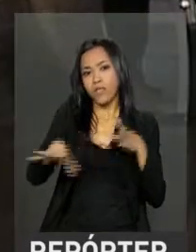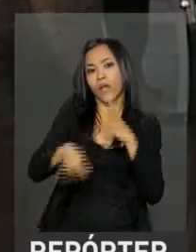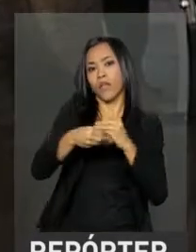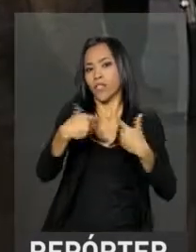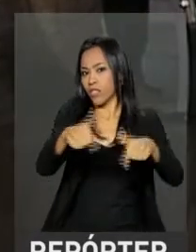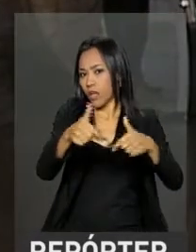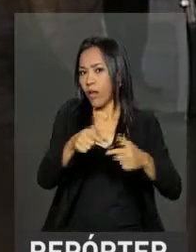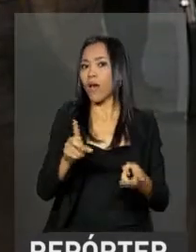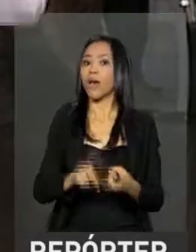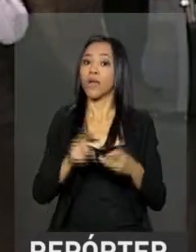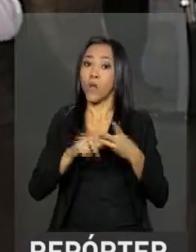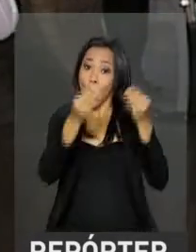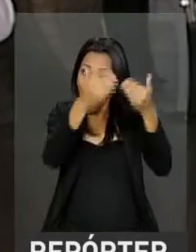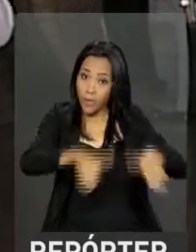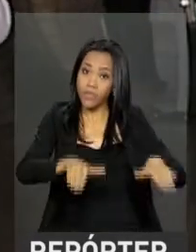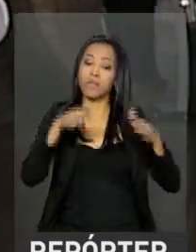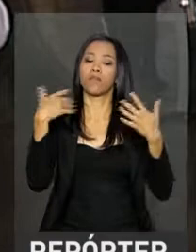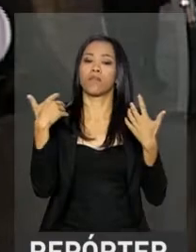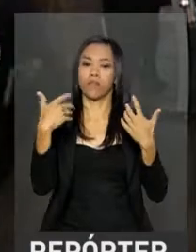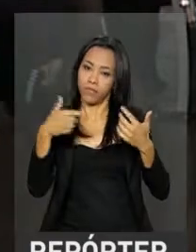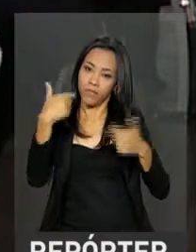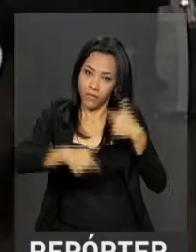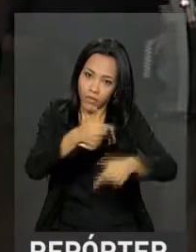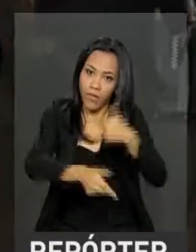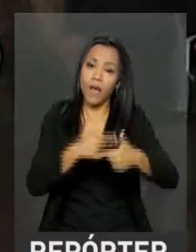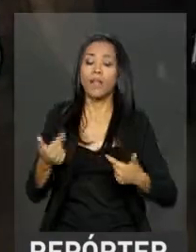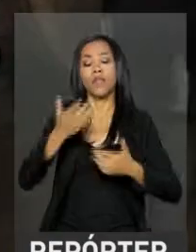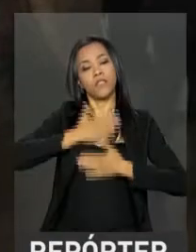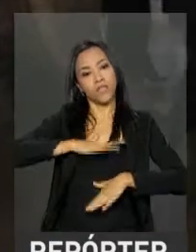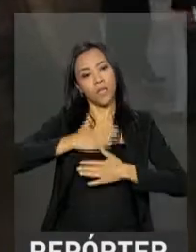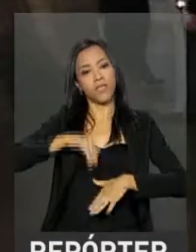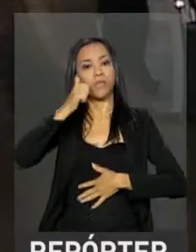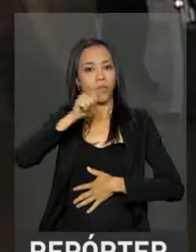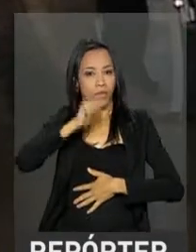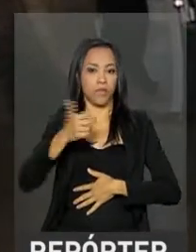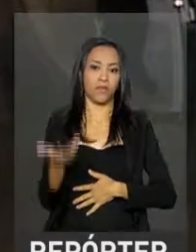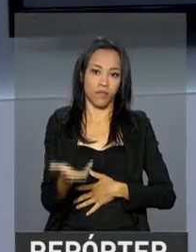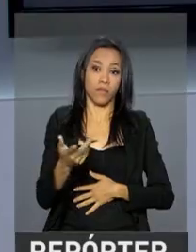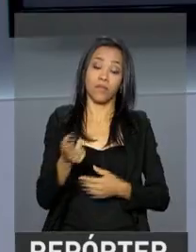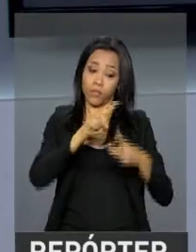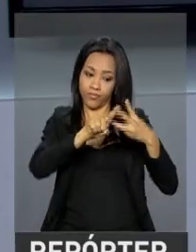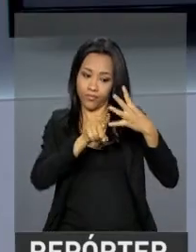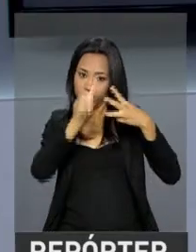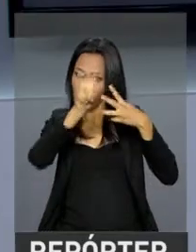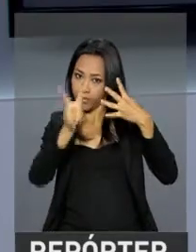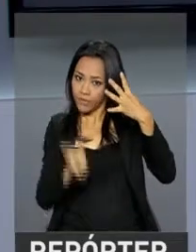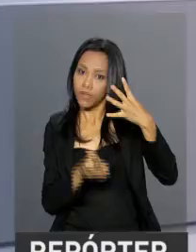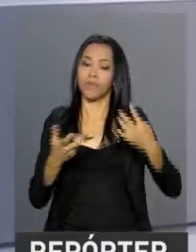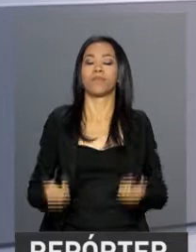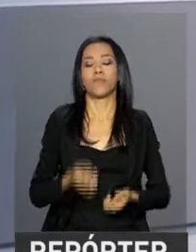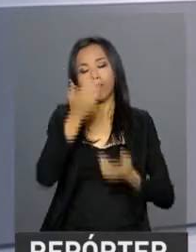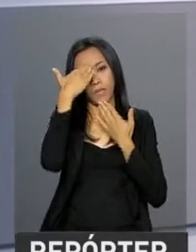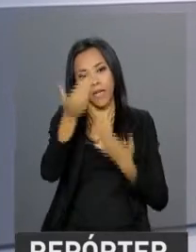compensação de jornada e horário de descanso para a mulher volta colocando estúdio carolina obrigada gabriela bom trabalho pra